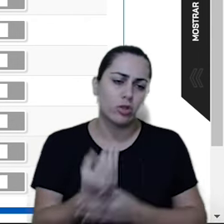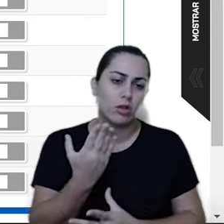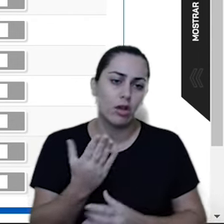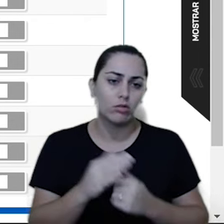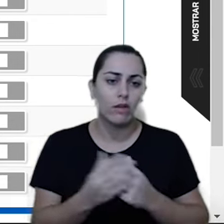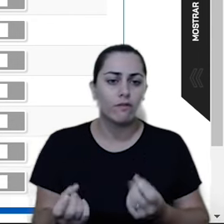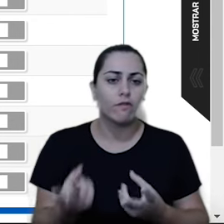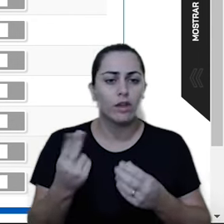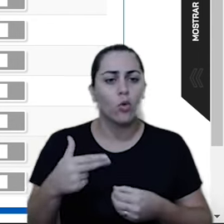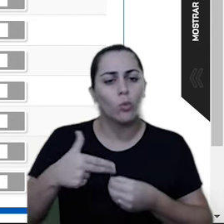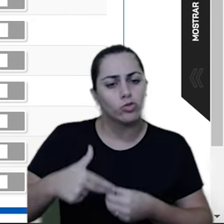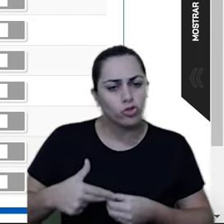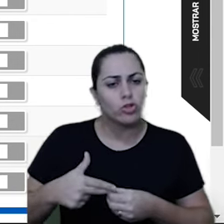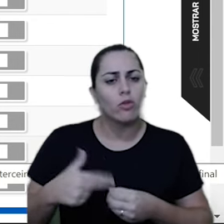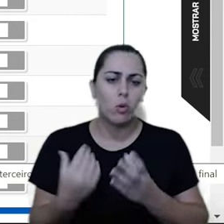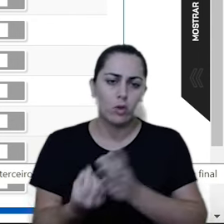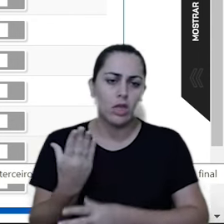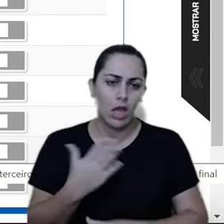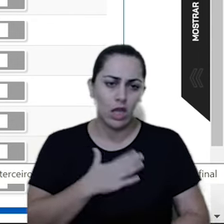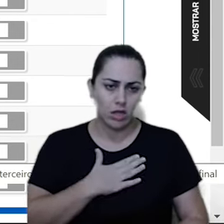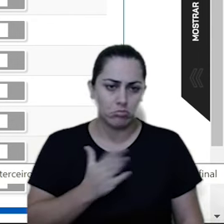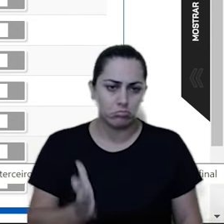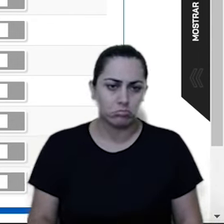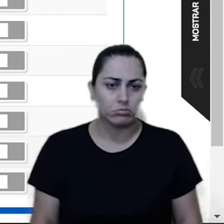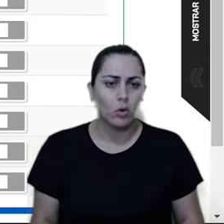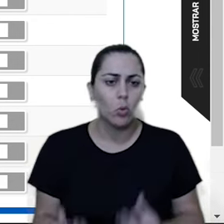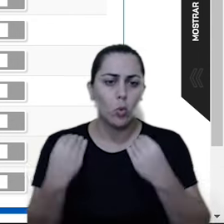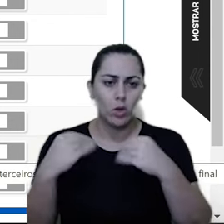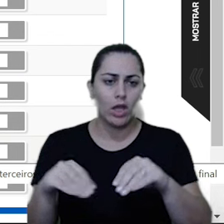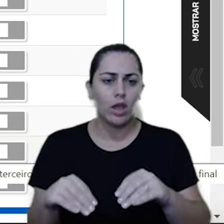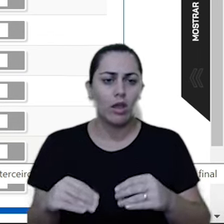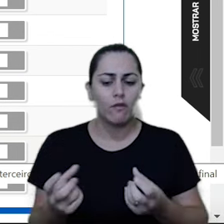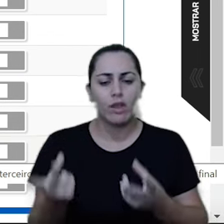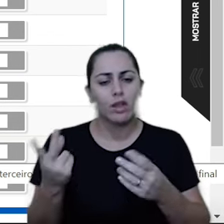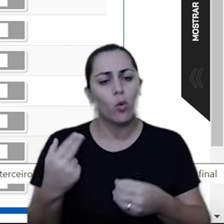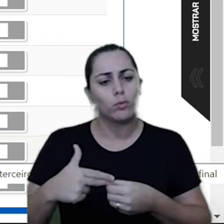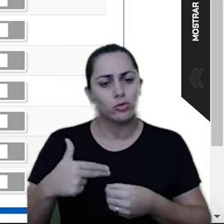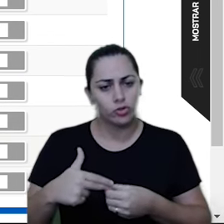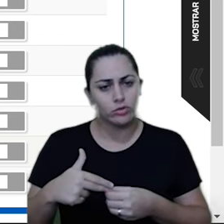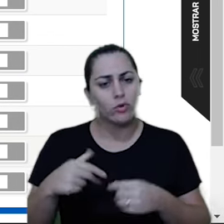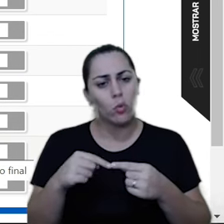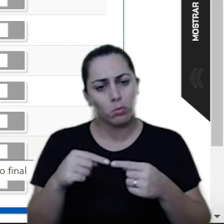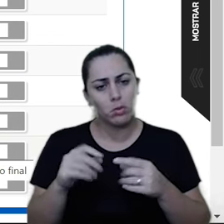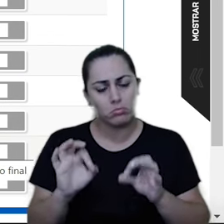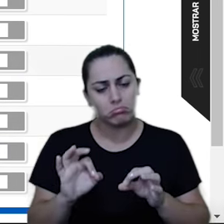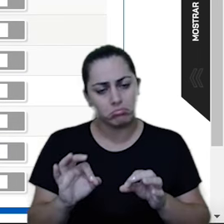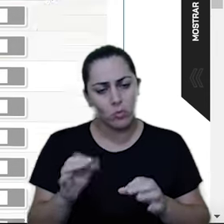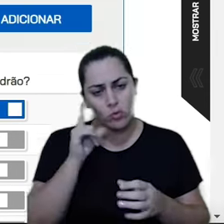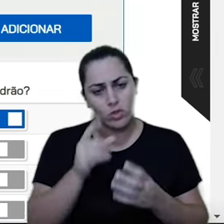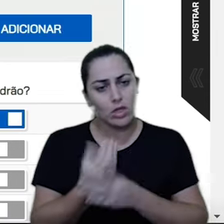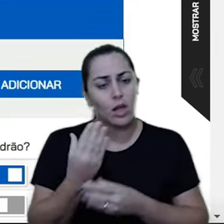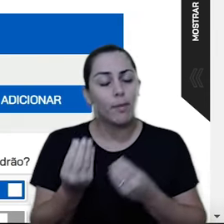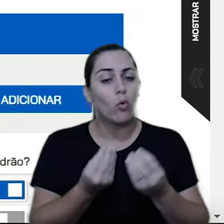exemplo essa venda de combustível não tava aqui eu fui lá e criei eu criei ela e coloquei ela é uma venda de combustível faz parte da venda fechou eu fui e